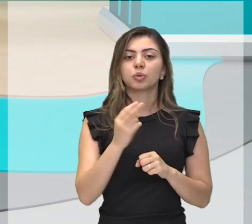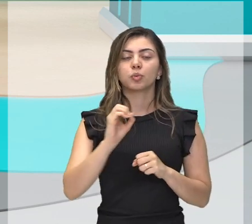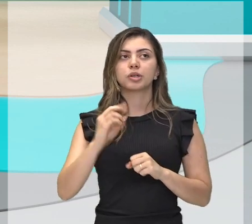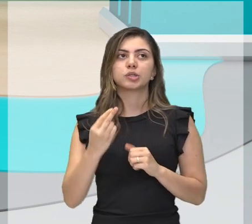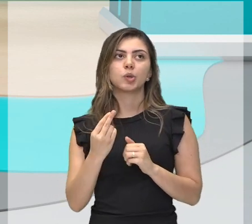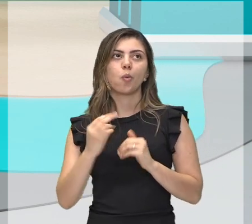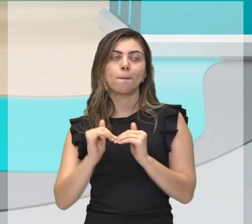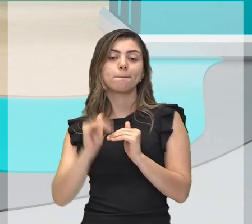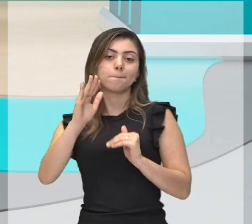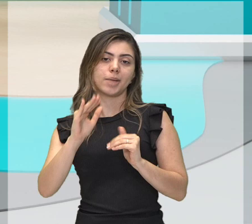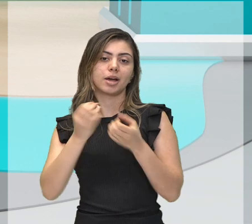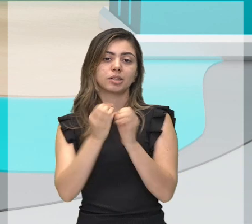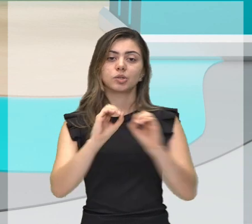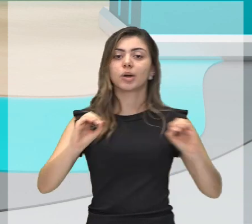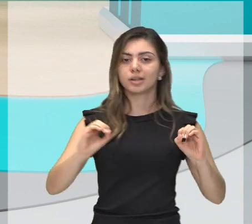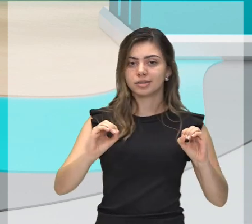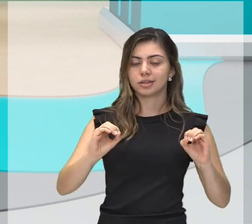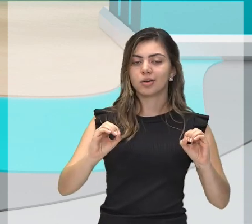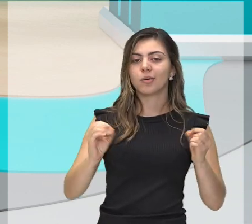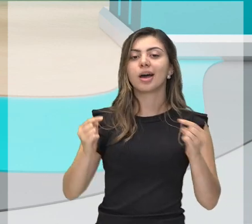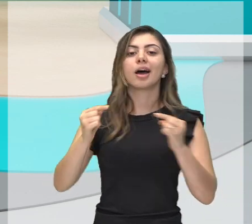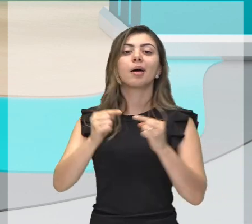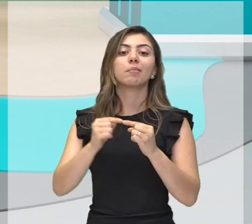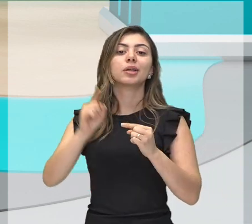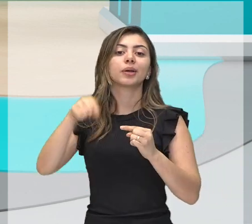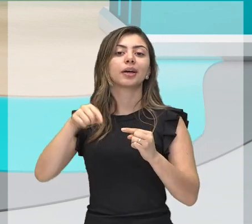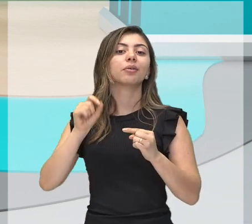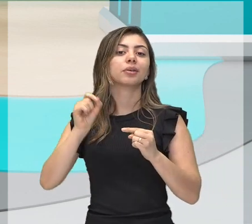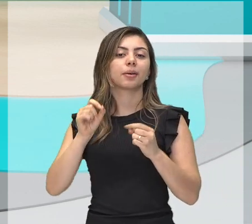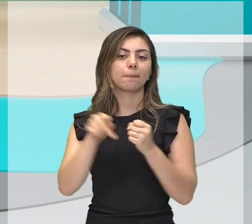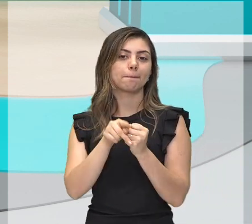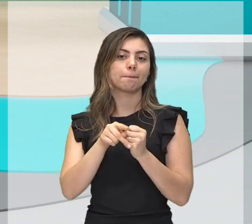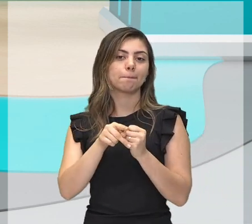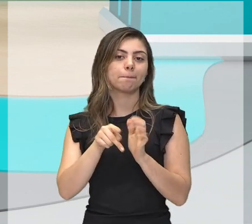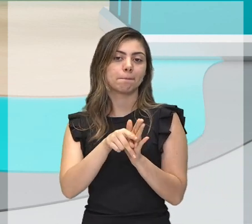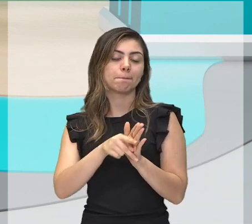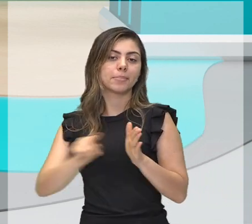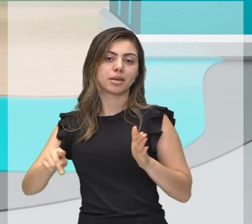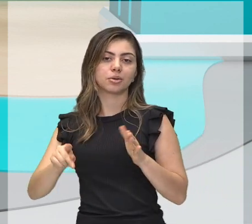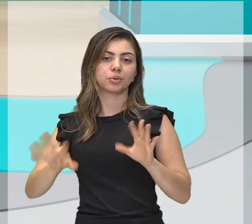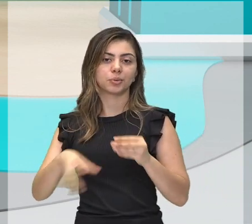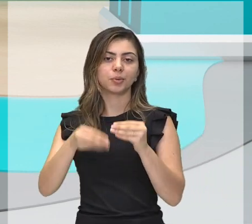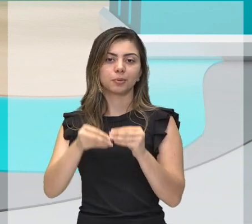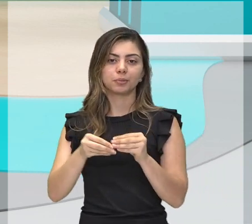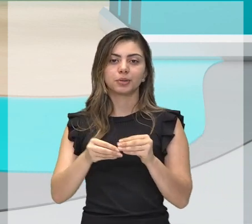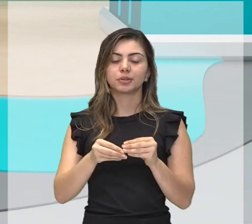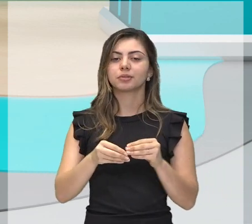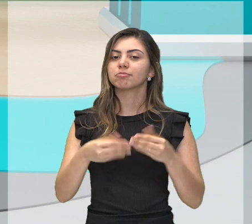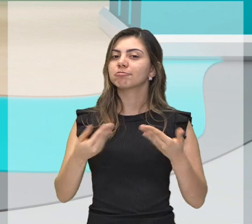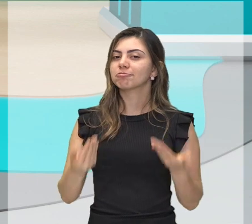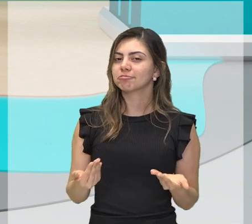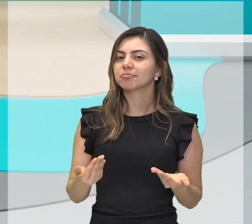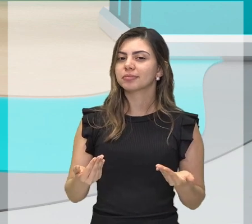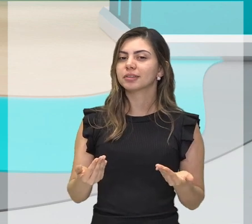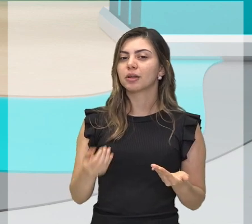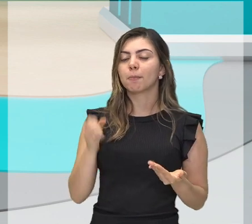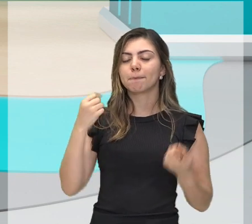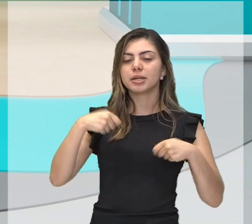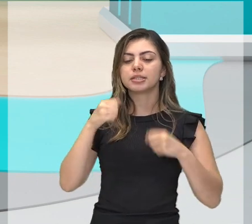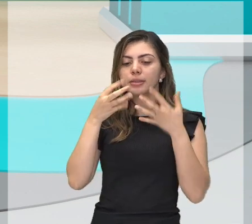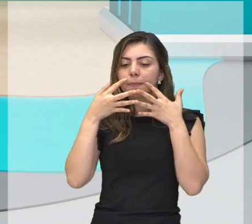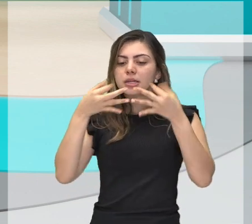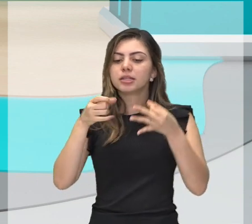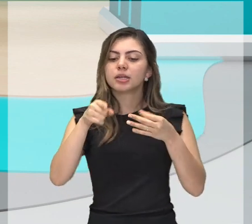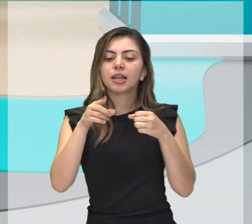mais orações, nós vamos chamar de período composto. Olha para o verbo.